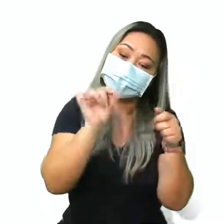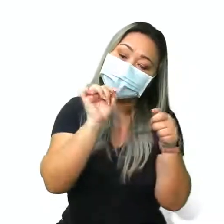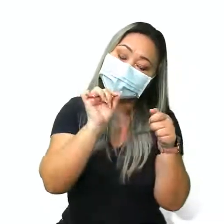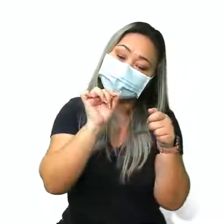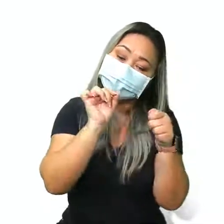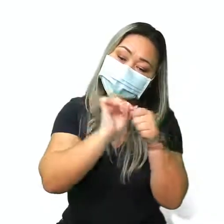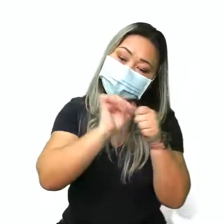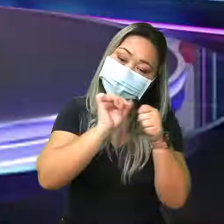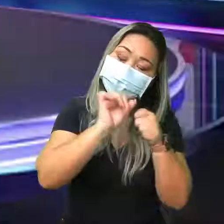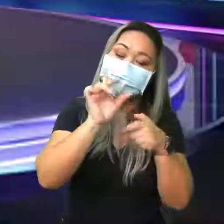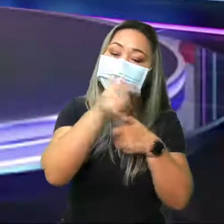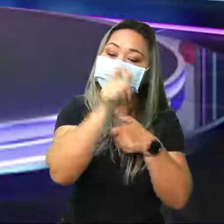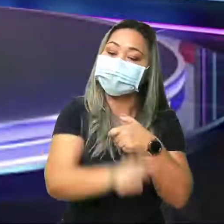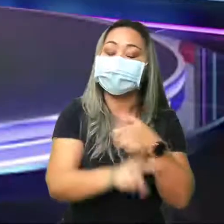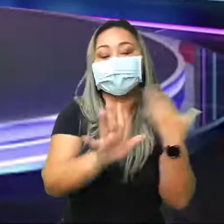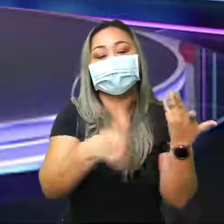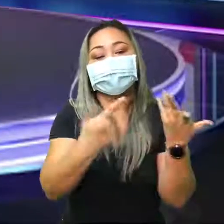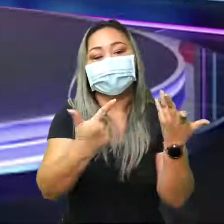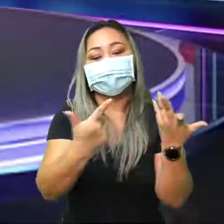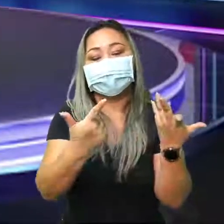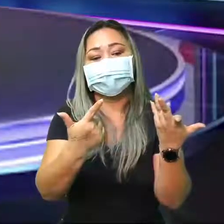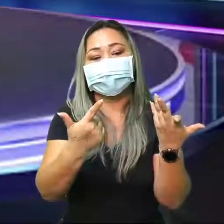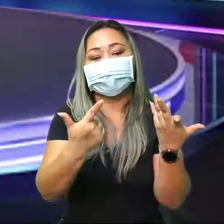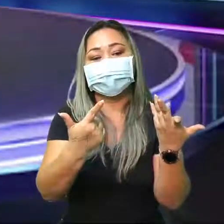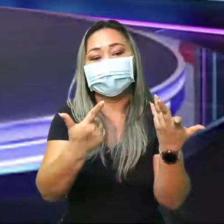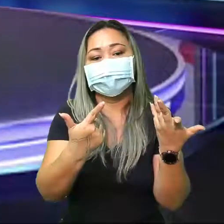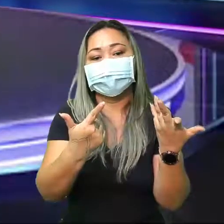habitat artificial. Aqui para mim.